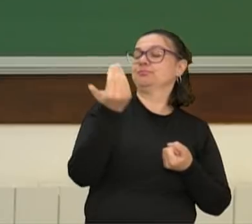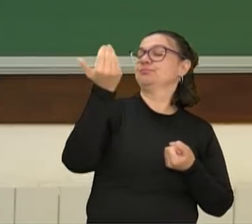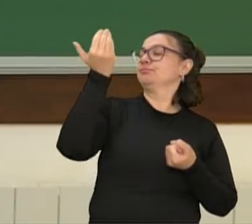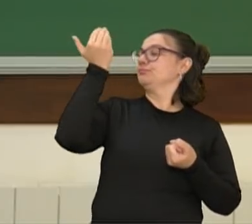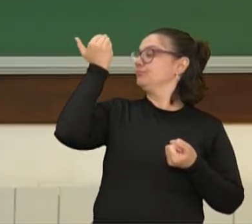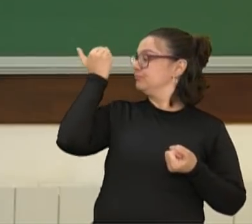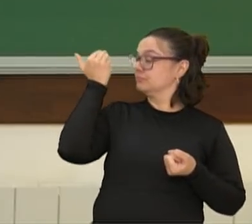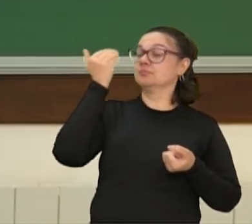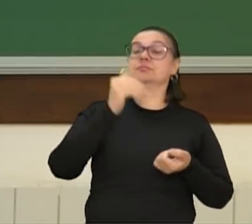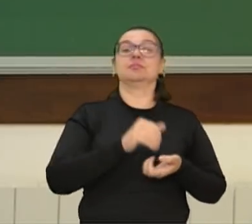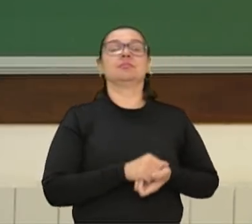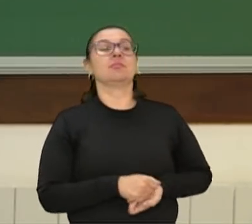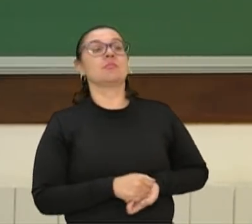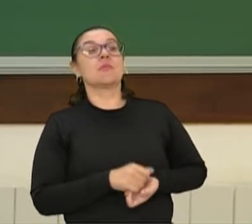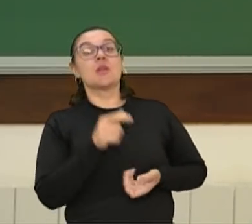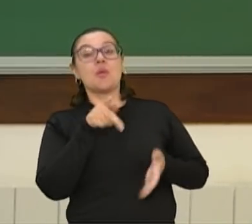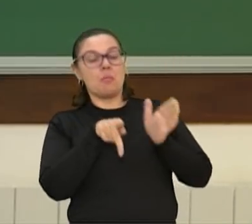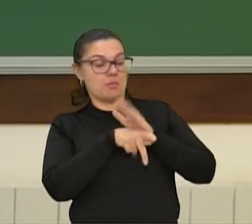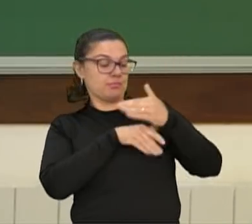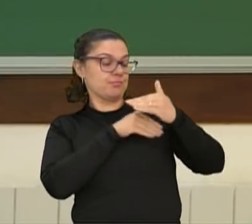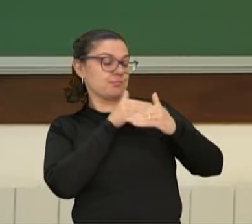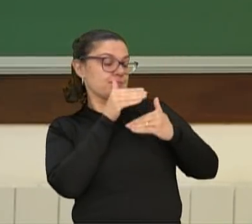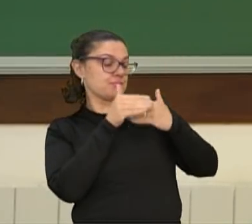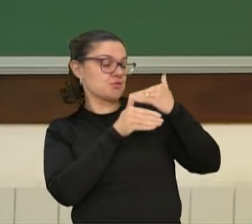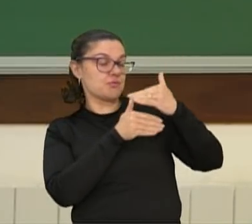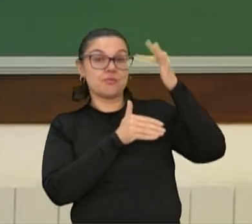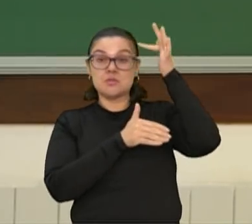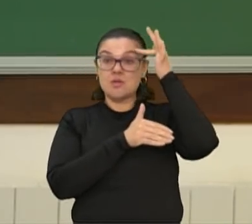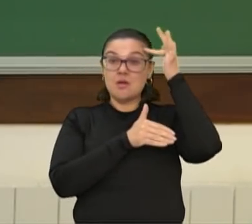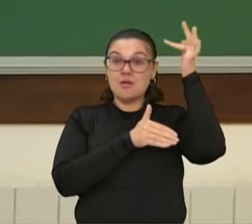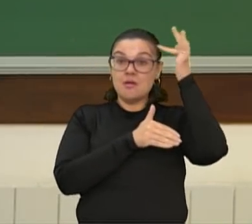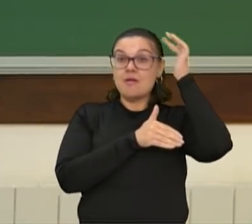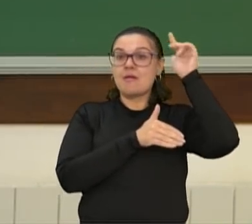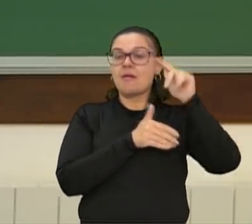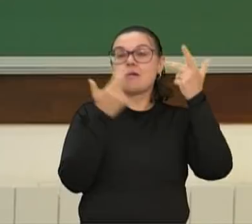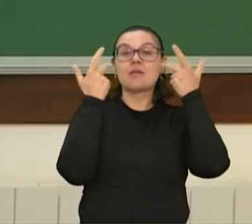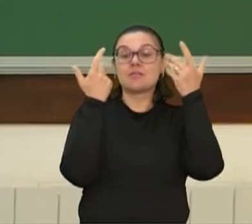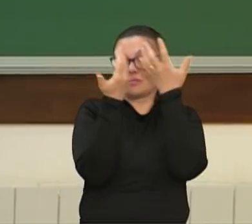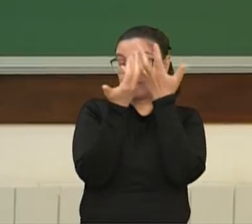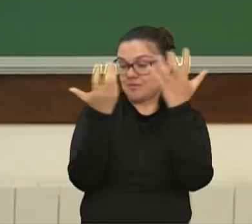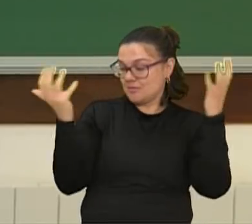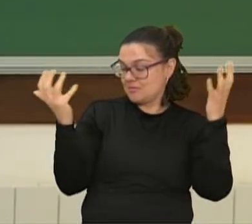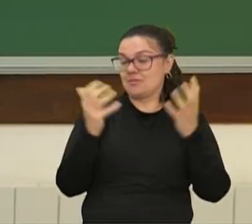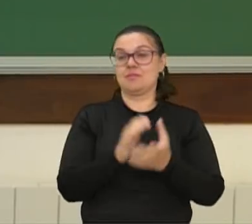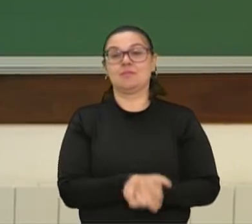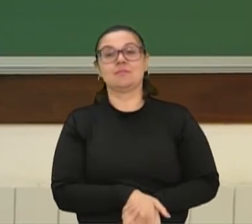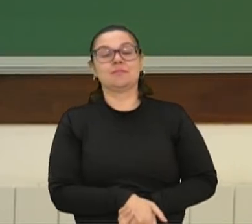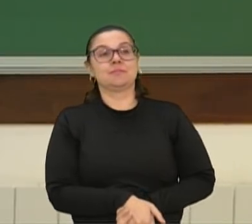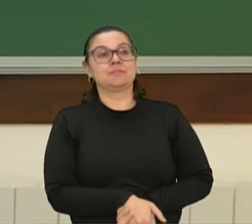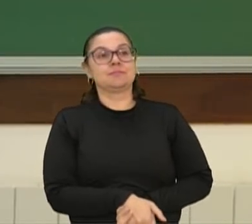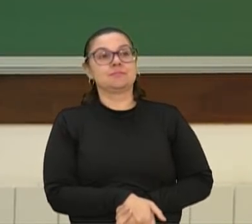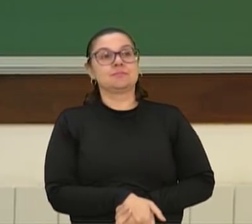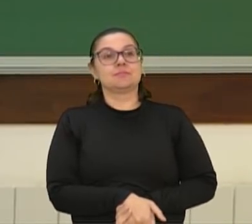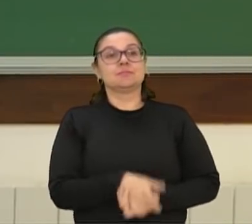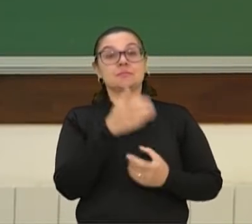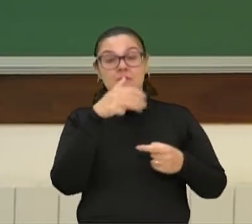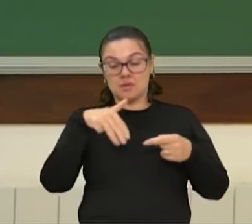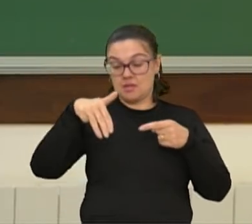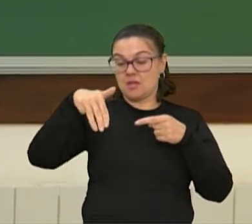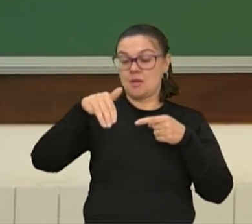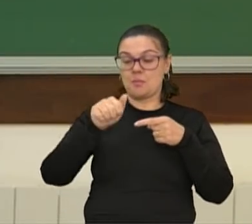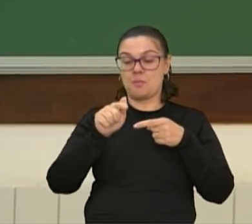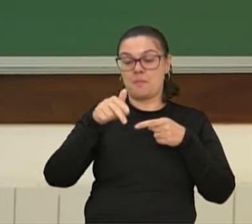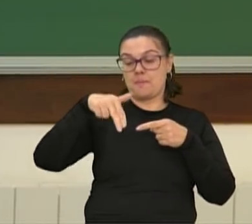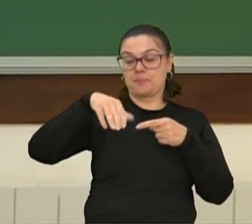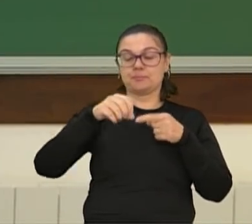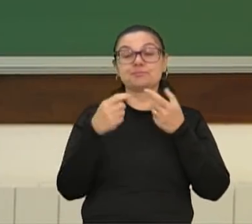Antiguidade Clássica que o desenvolvimento da filosofia é através da natureza. Alberto Magno